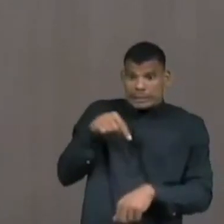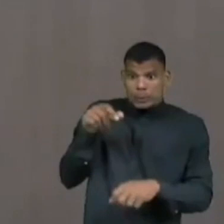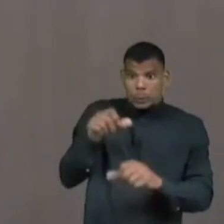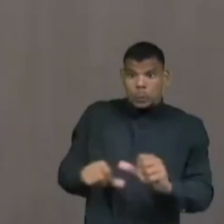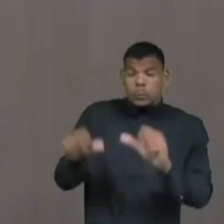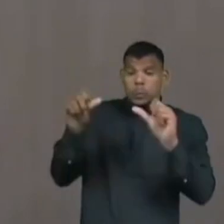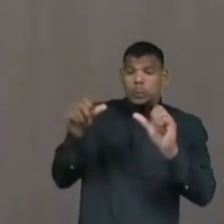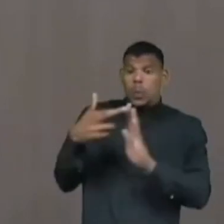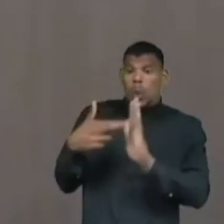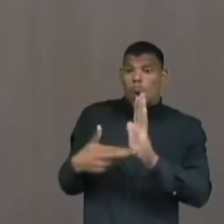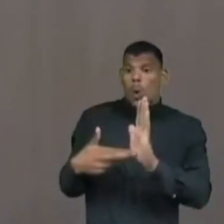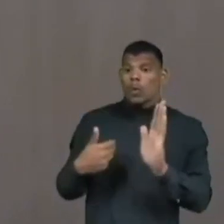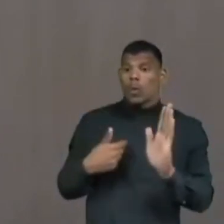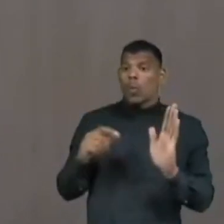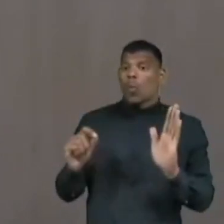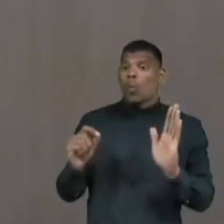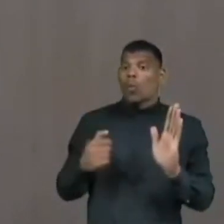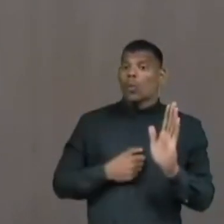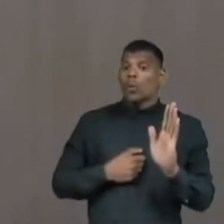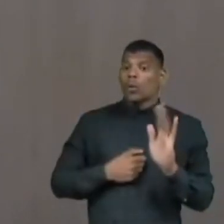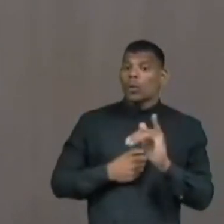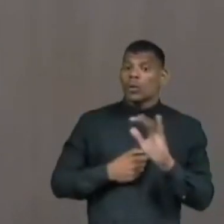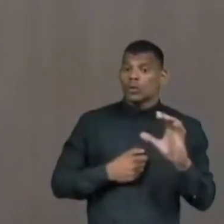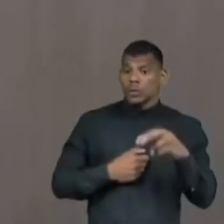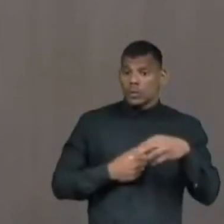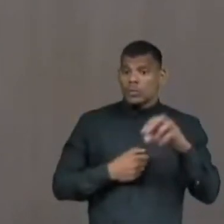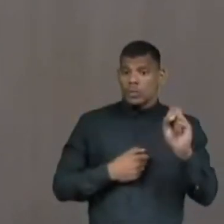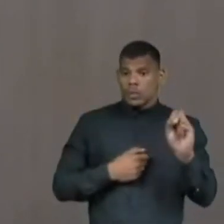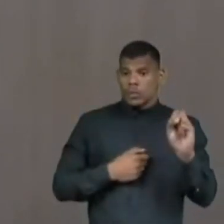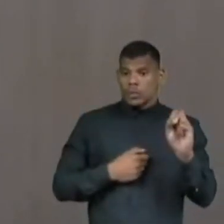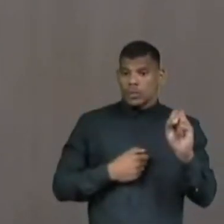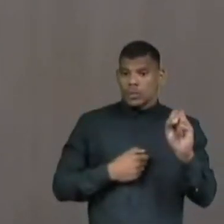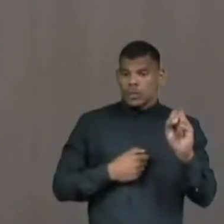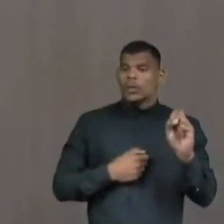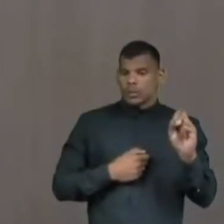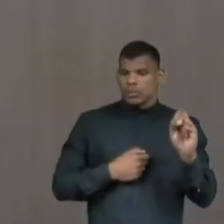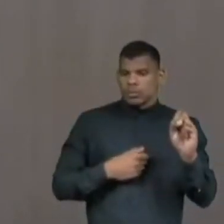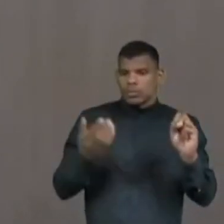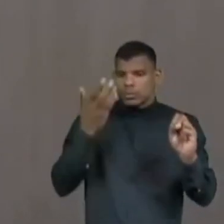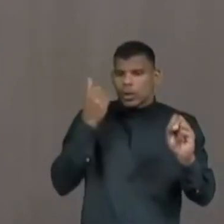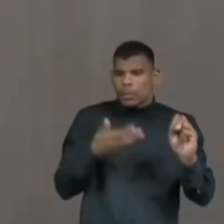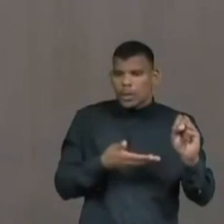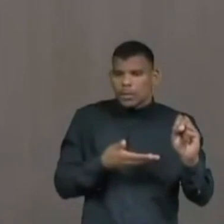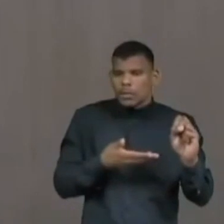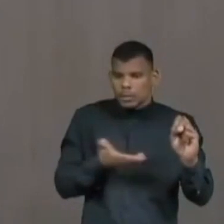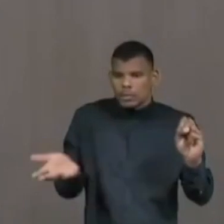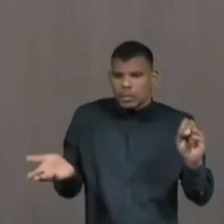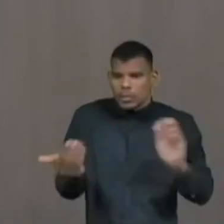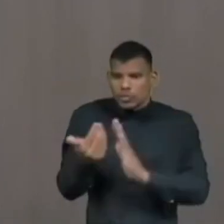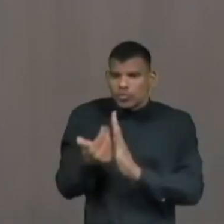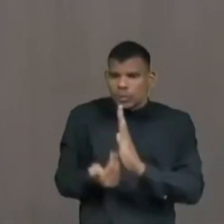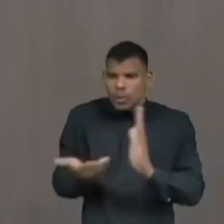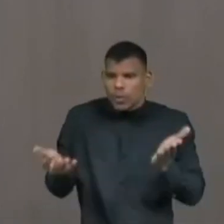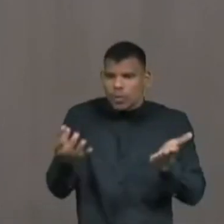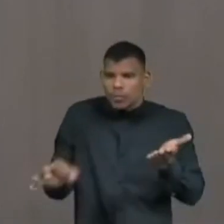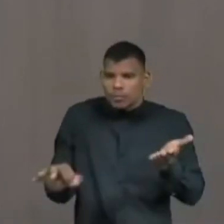maior tributo estadual, que é o ICMS. Tributo esse que